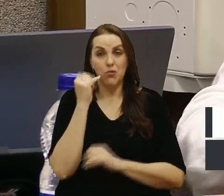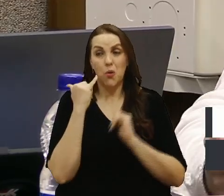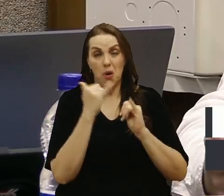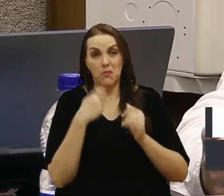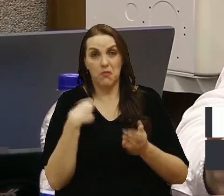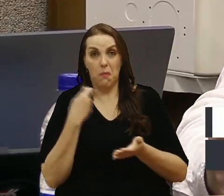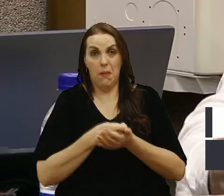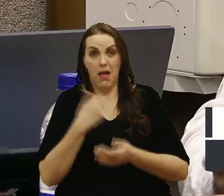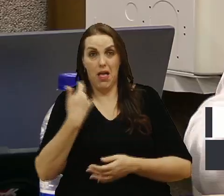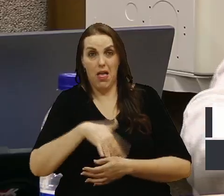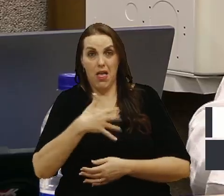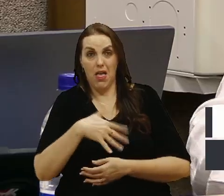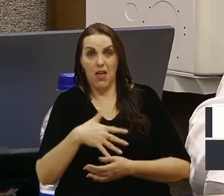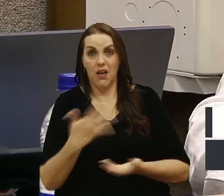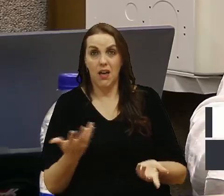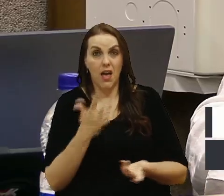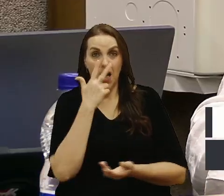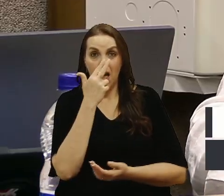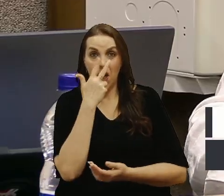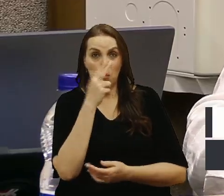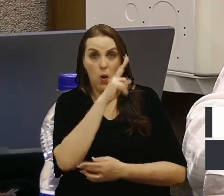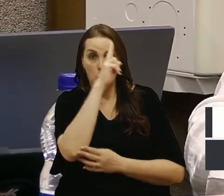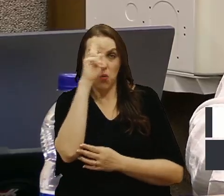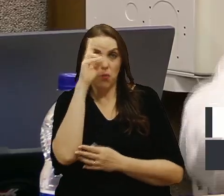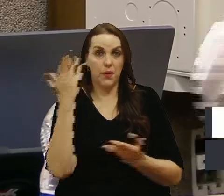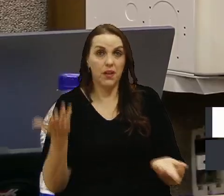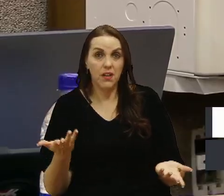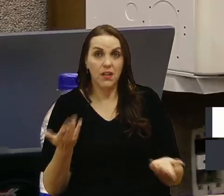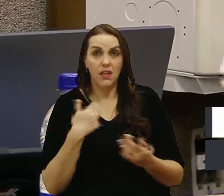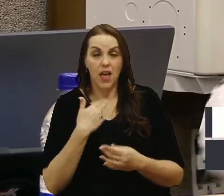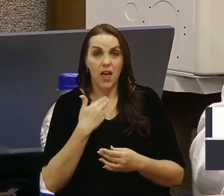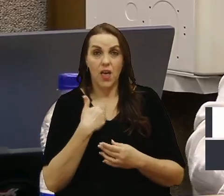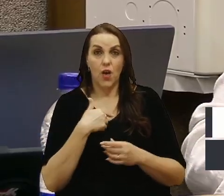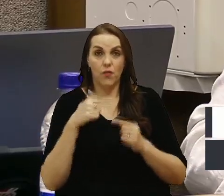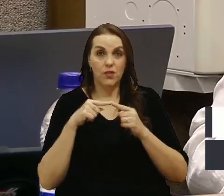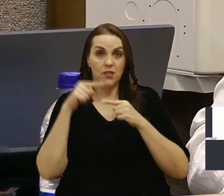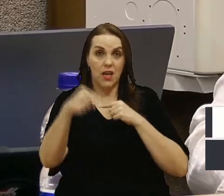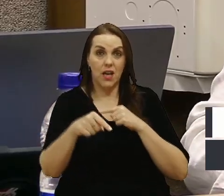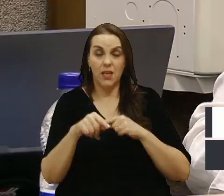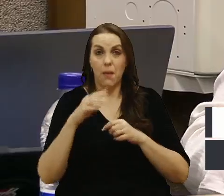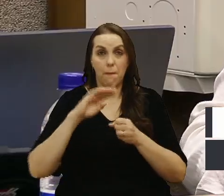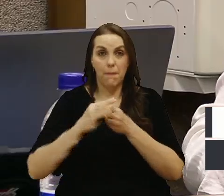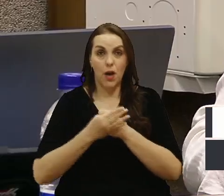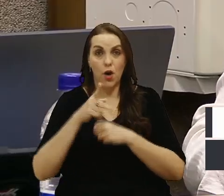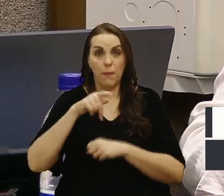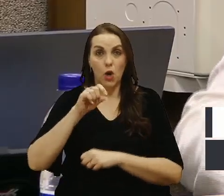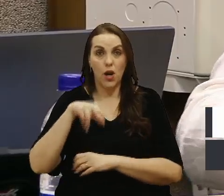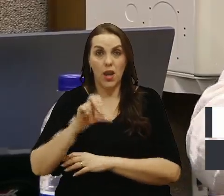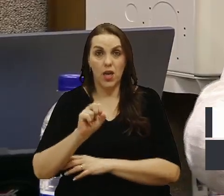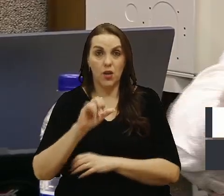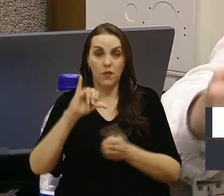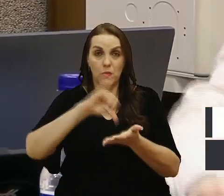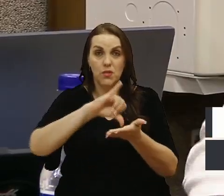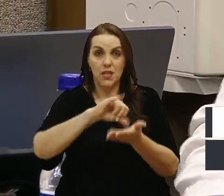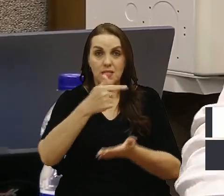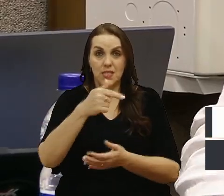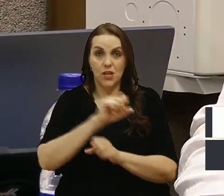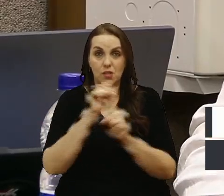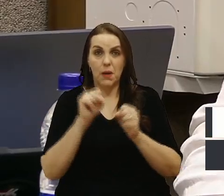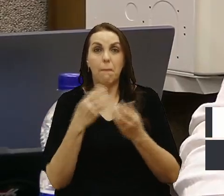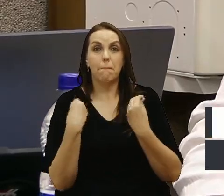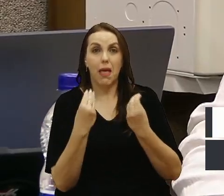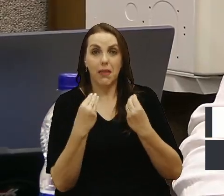passagem absurda. Vai ser o mesmo valor do Uber que se eu sair do Pioneiro e vir para o centro às 7 horas da manhã. Por que eu vou pegar o